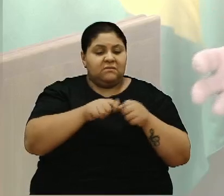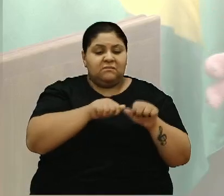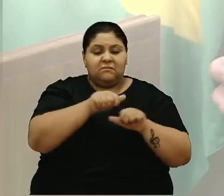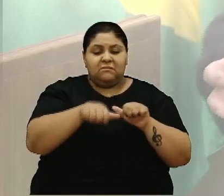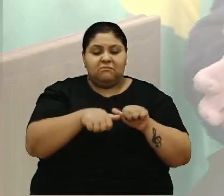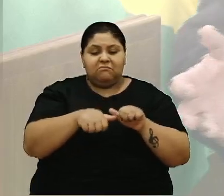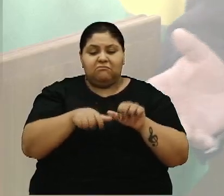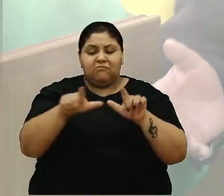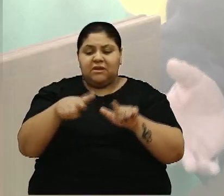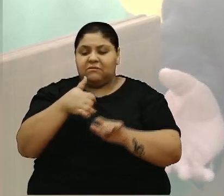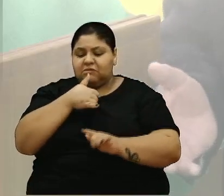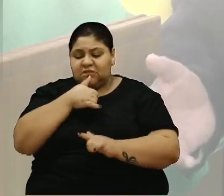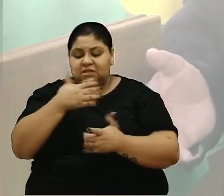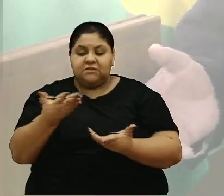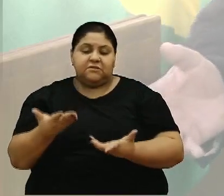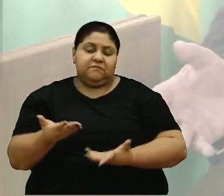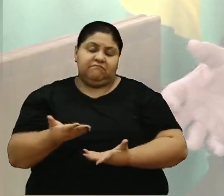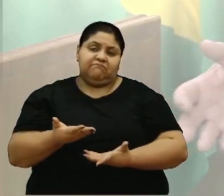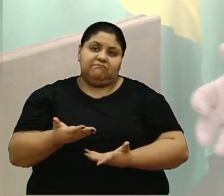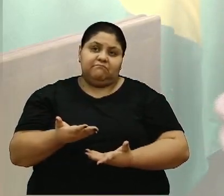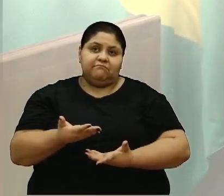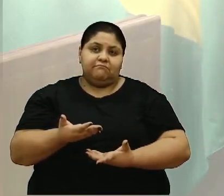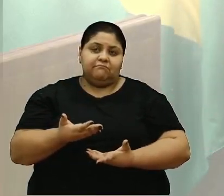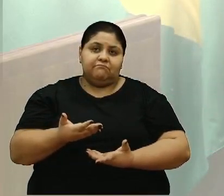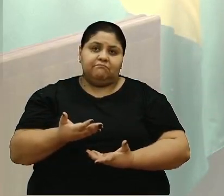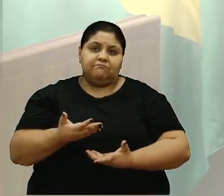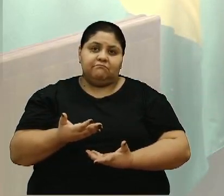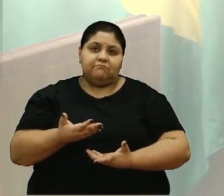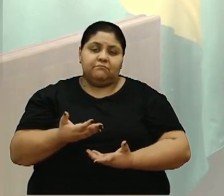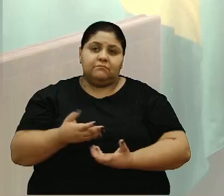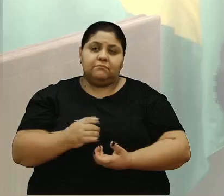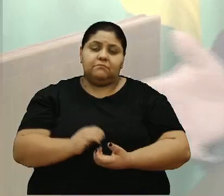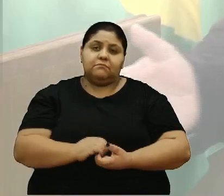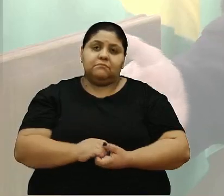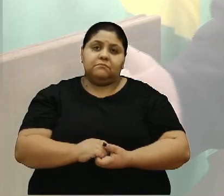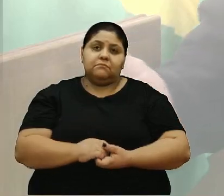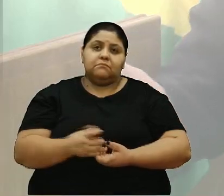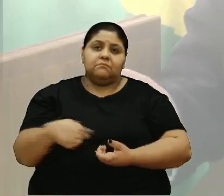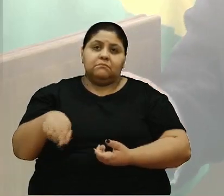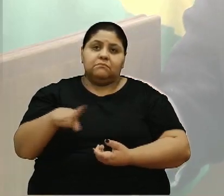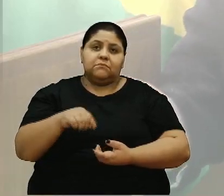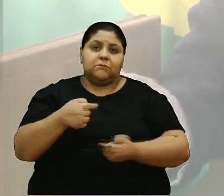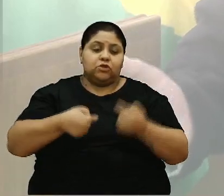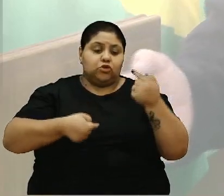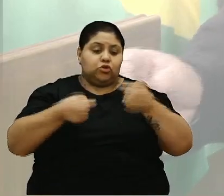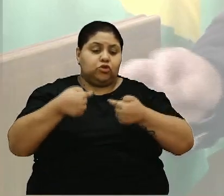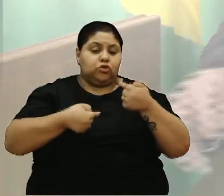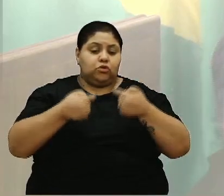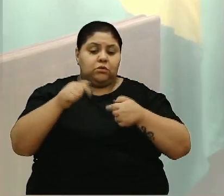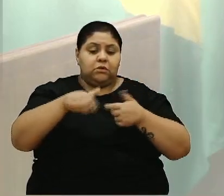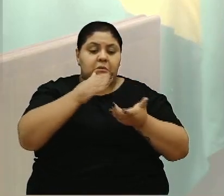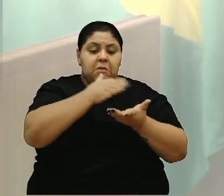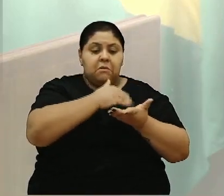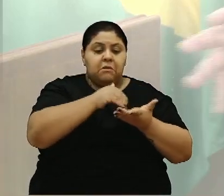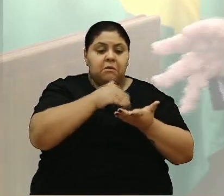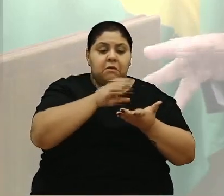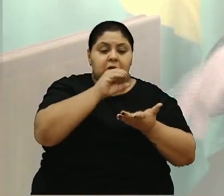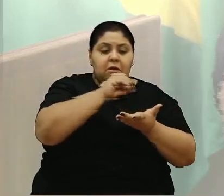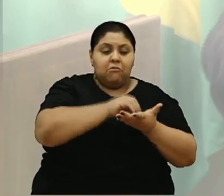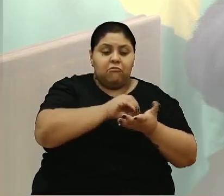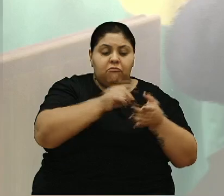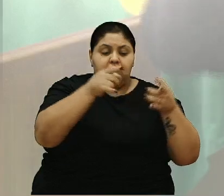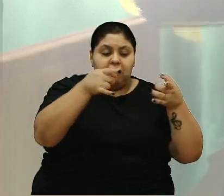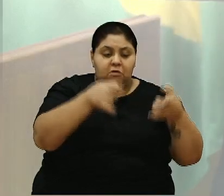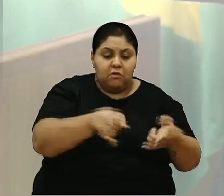triste. Uma cidade que nós só debatemos aqui, secretária. Falta de